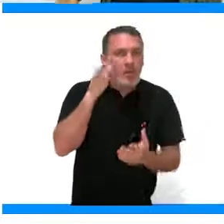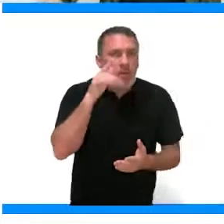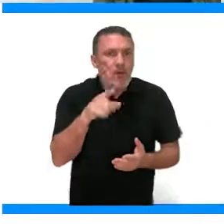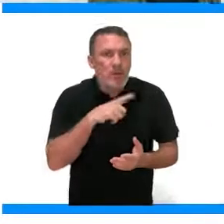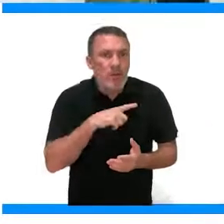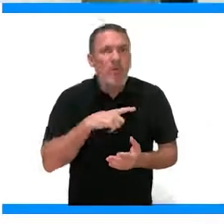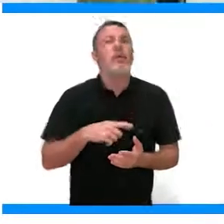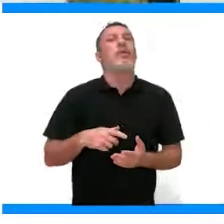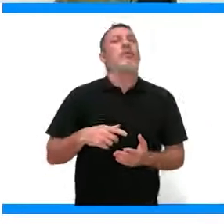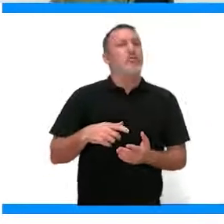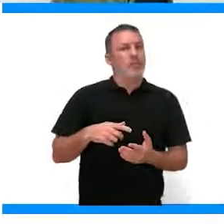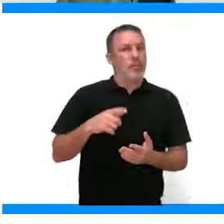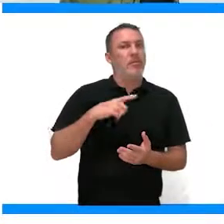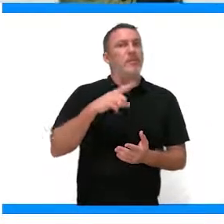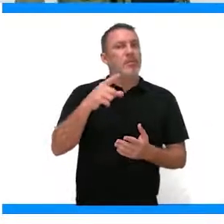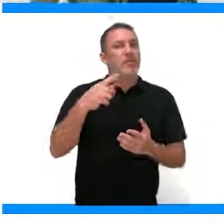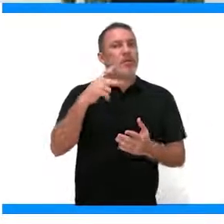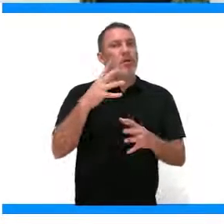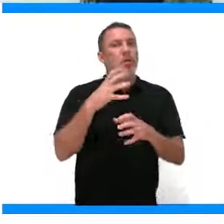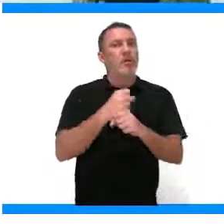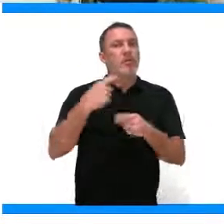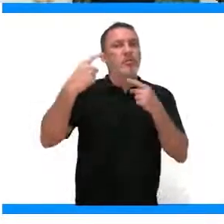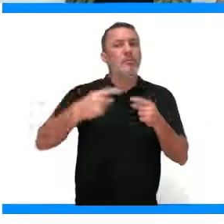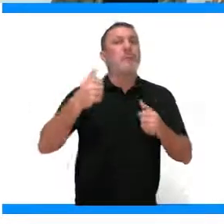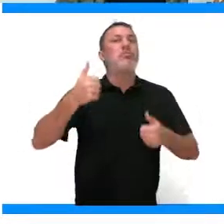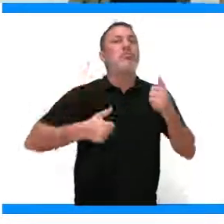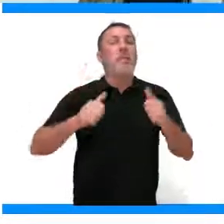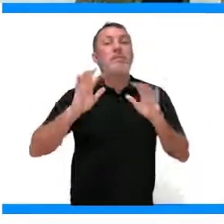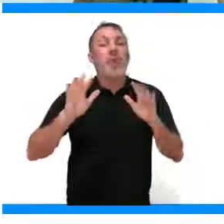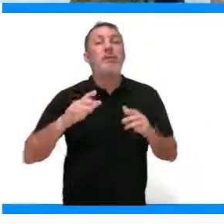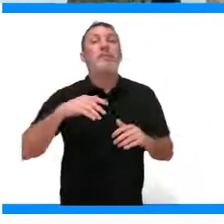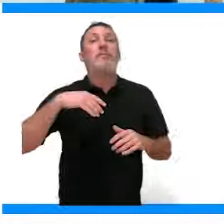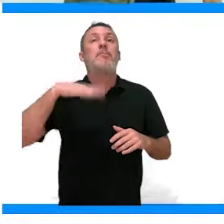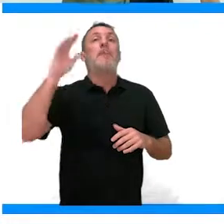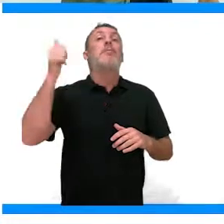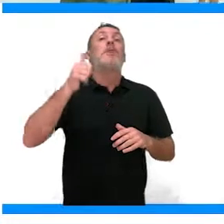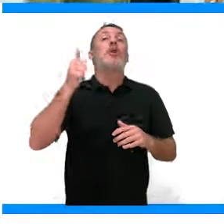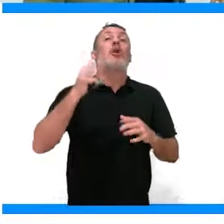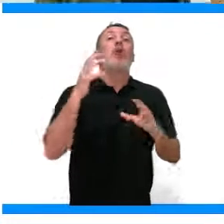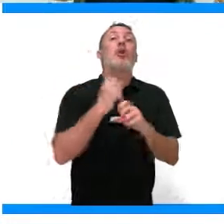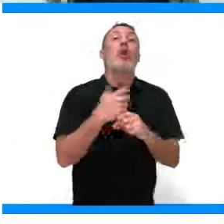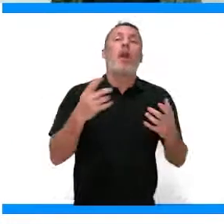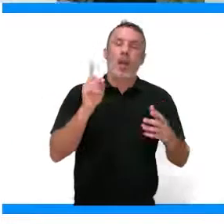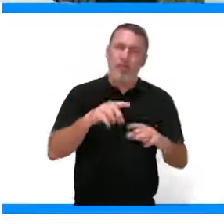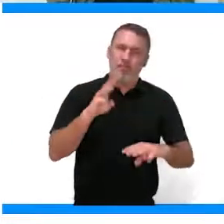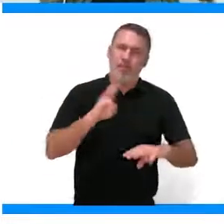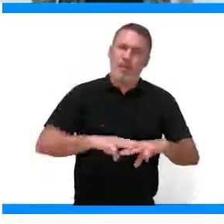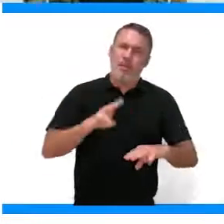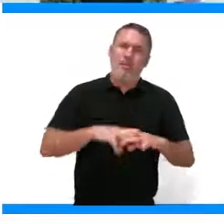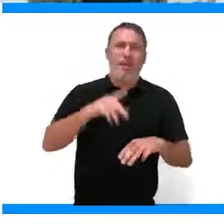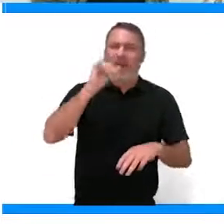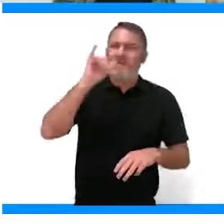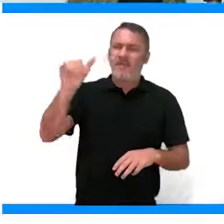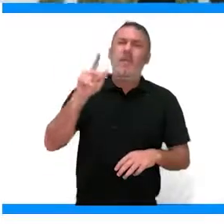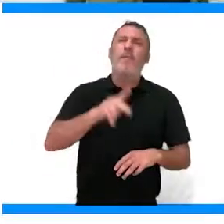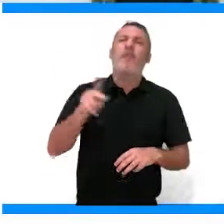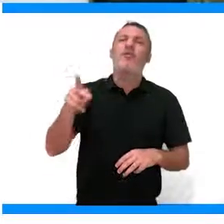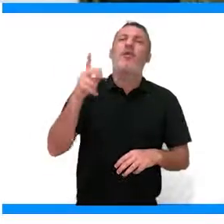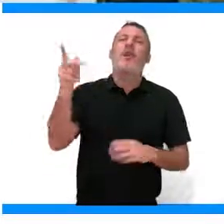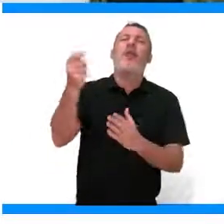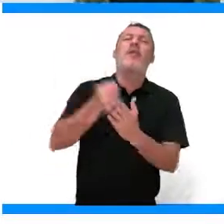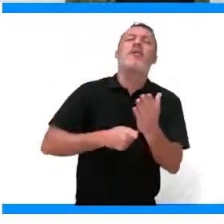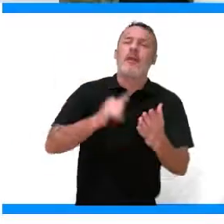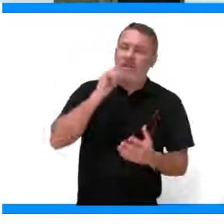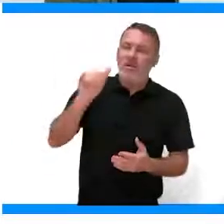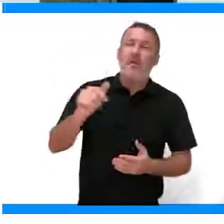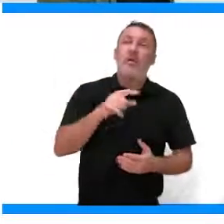Werner? Vai ser um notão a sua nota na redação. Mas a sua maior nota vai ser na matemática. Avisa lá, professor Werner,